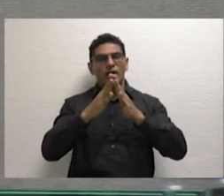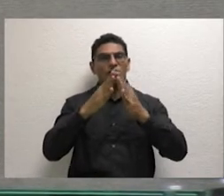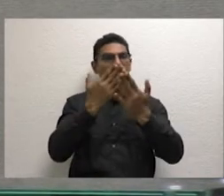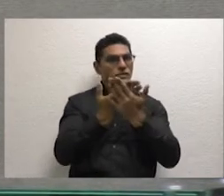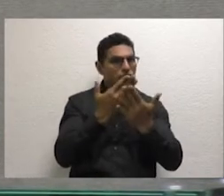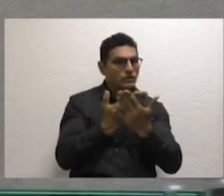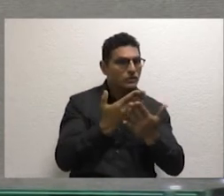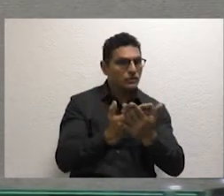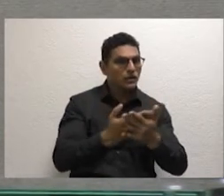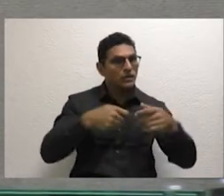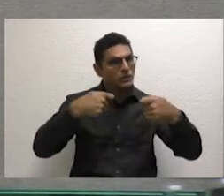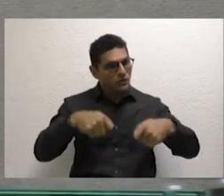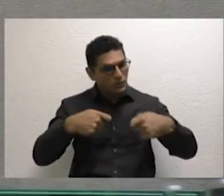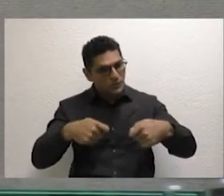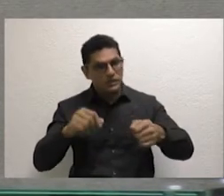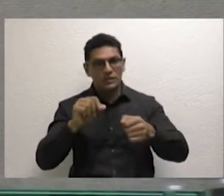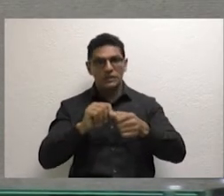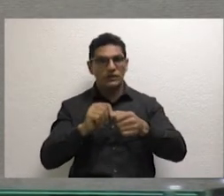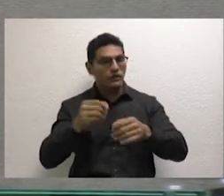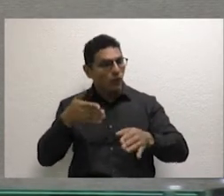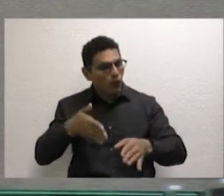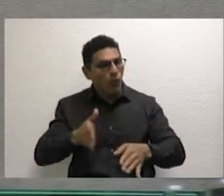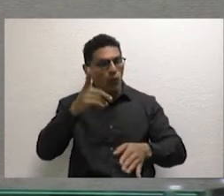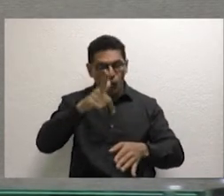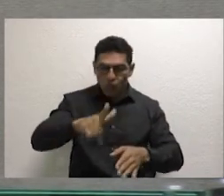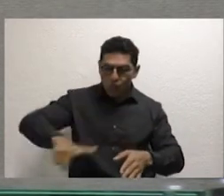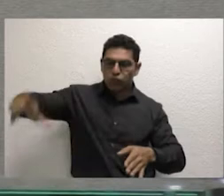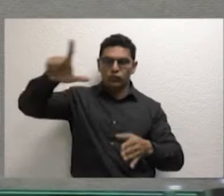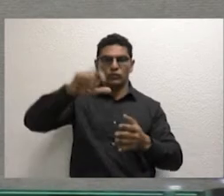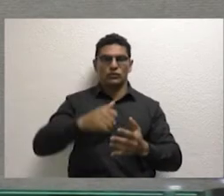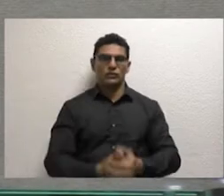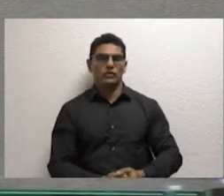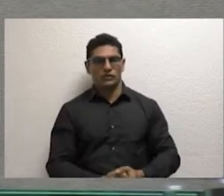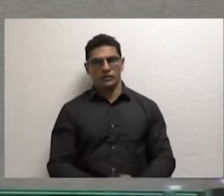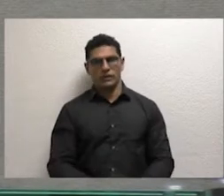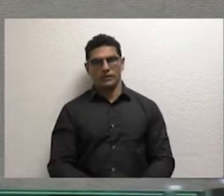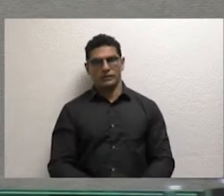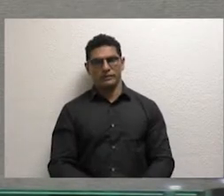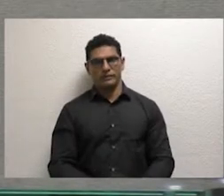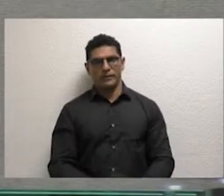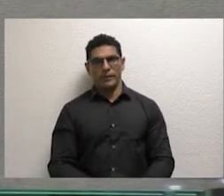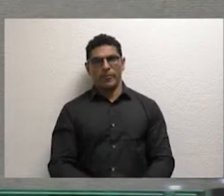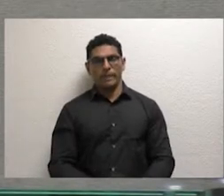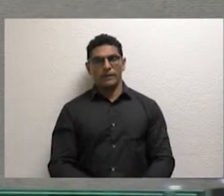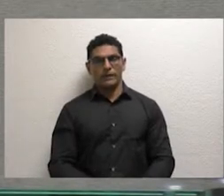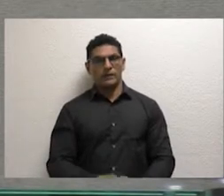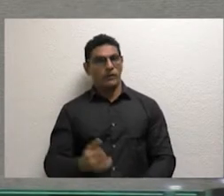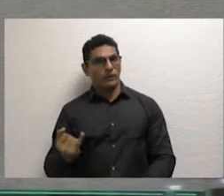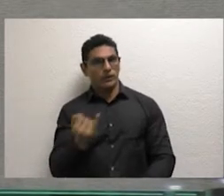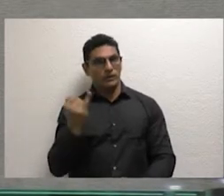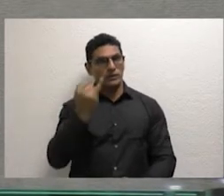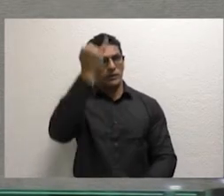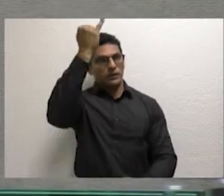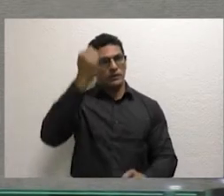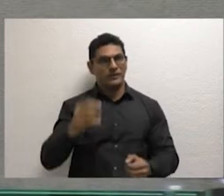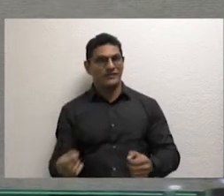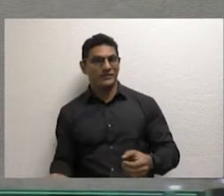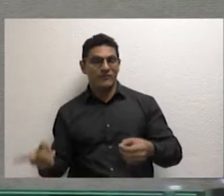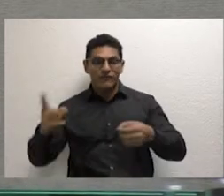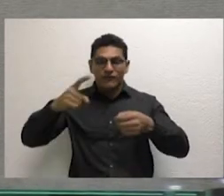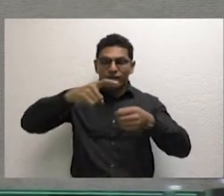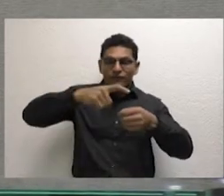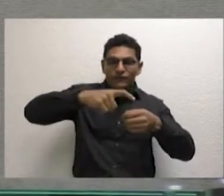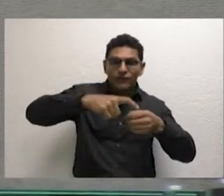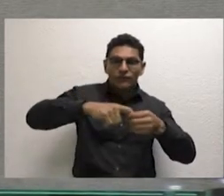algumas iniciaram outras ficaram na pedra fundamental é importante que imediatamente sejam retomadas